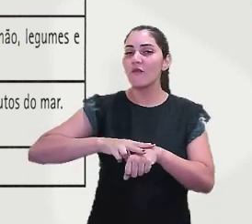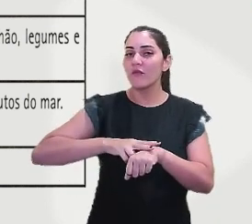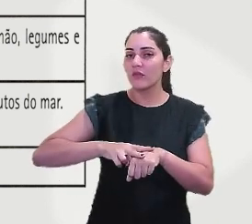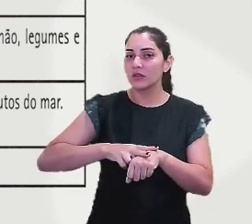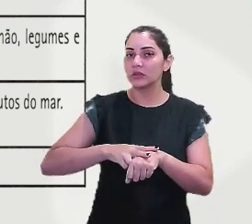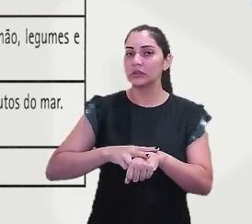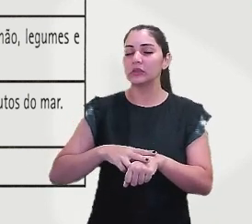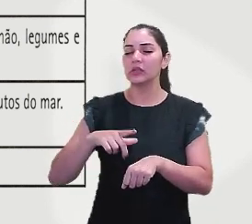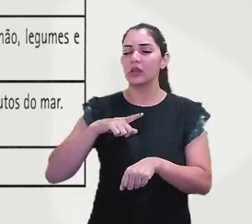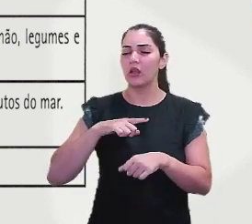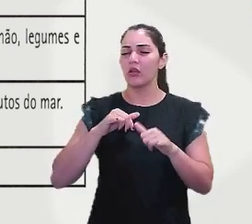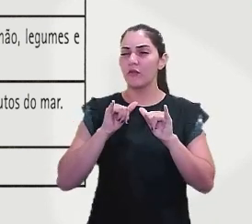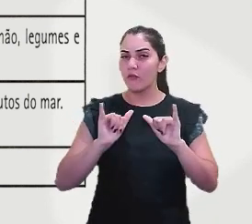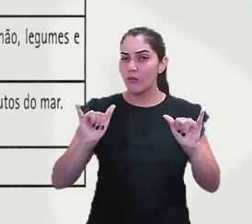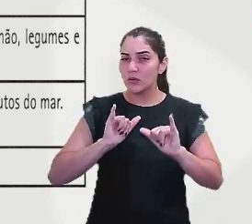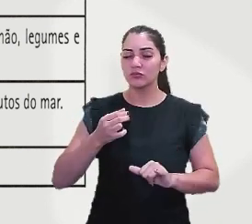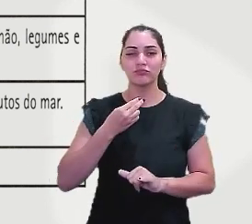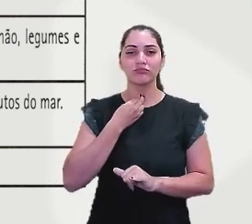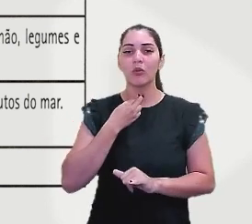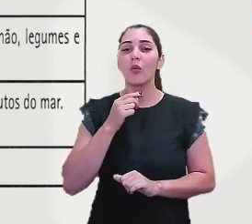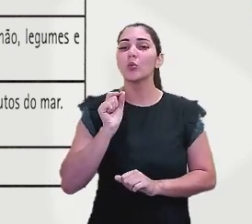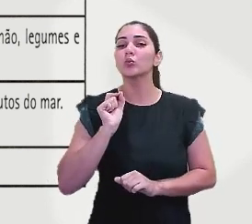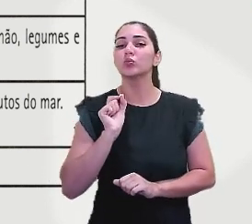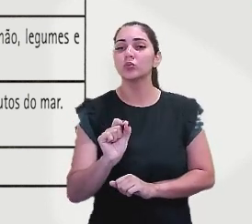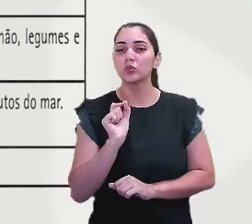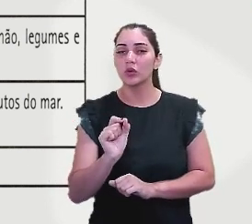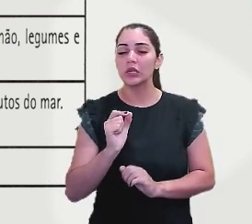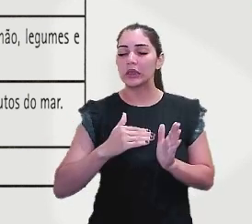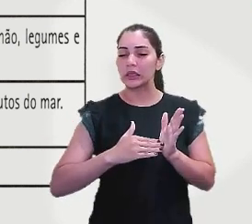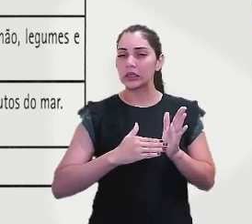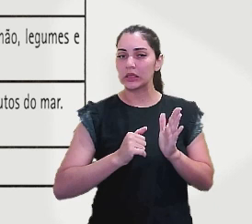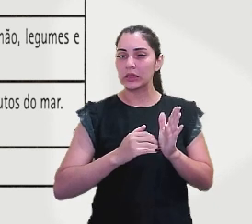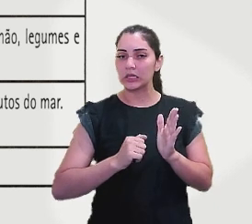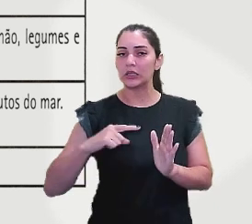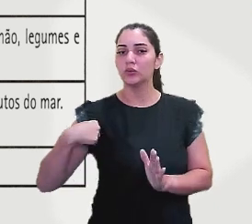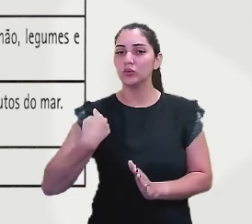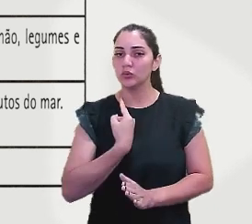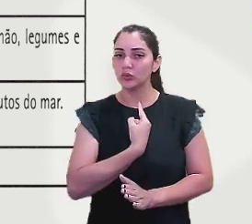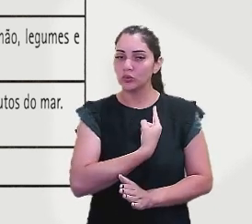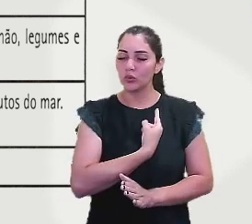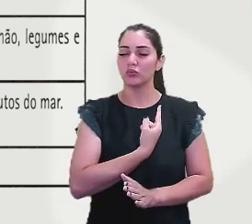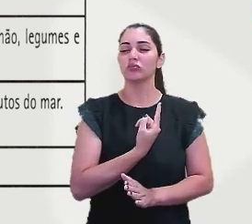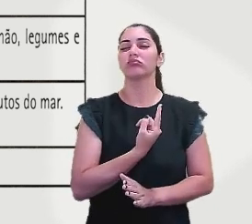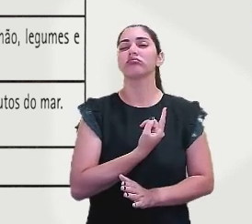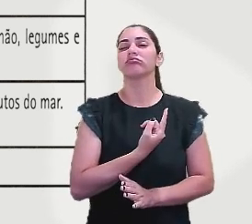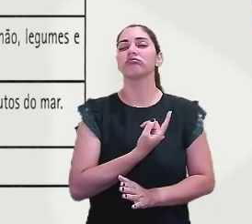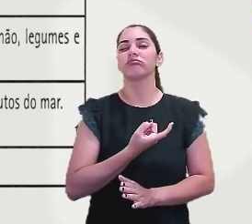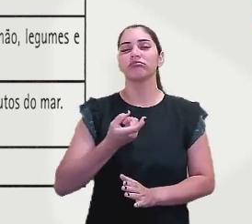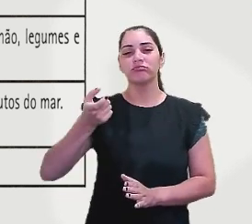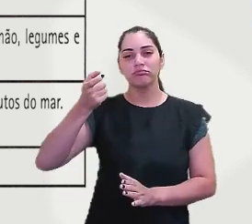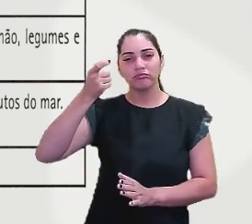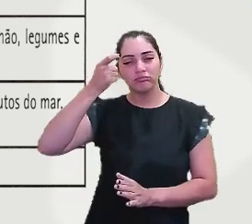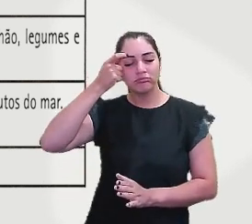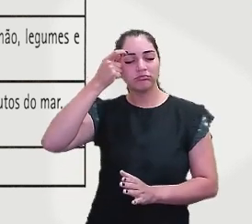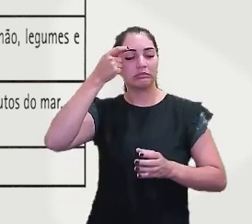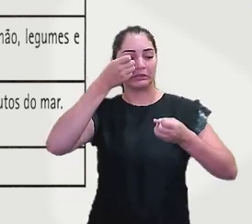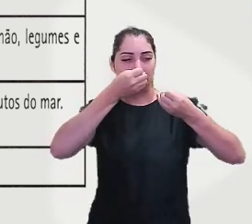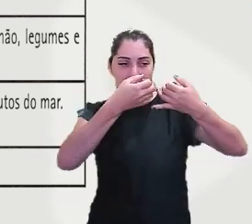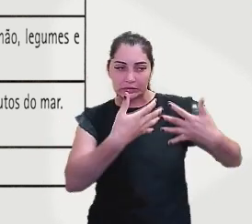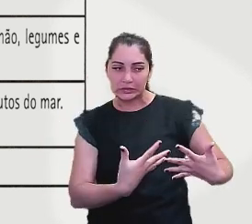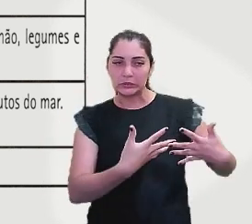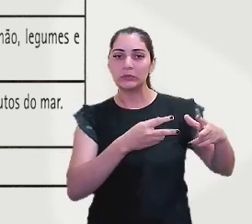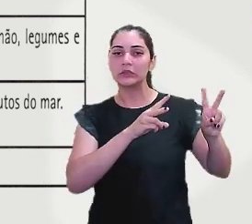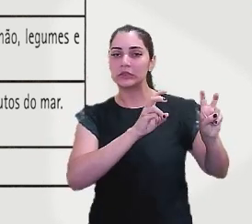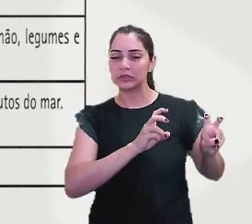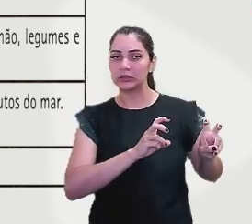informações, gente, que a gente não pode negar, não pode subtrair do nosso escopo intelectual, do nosso repertório intelectual, tá certo,